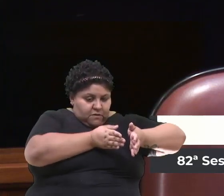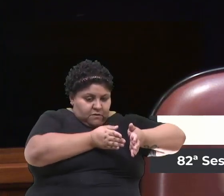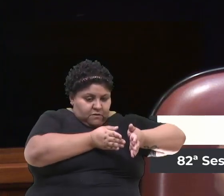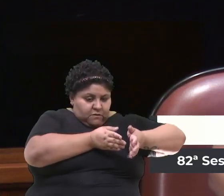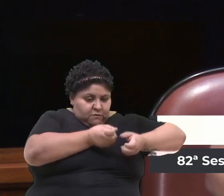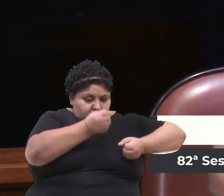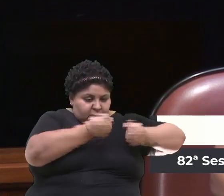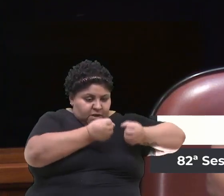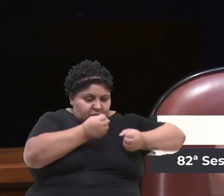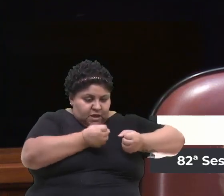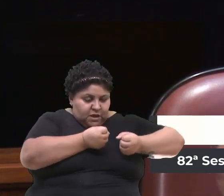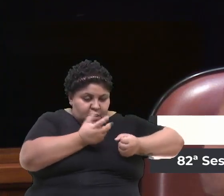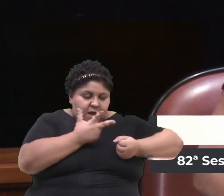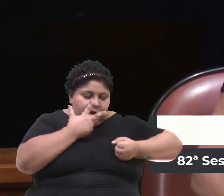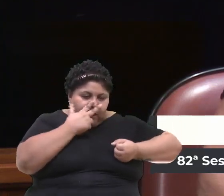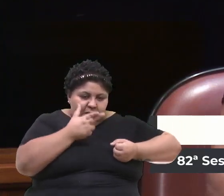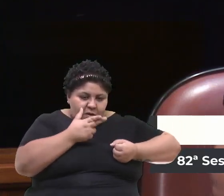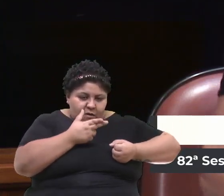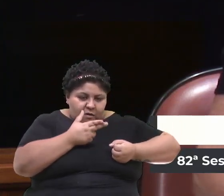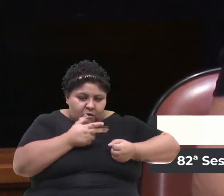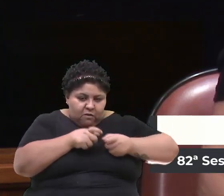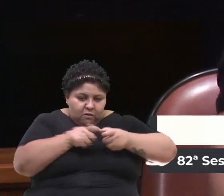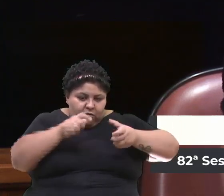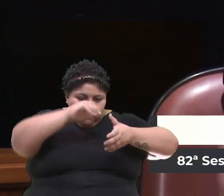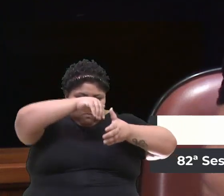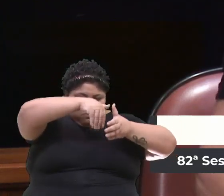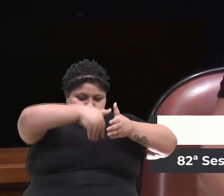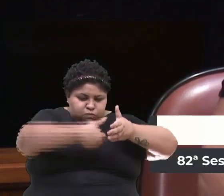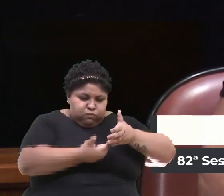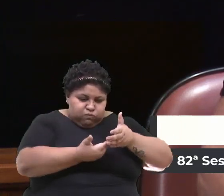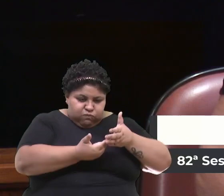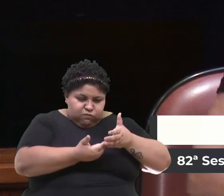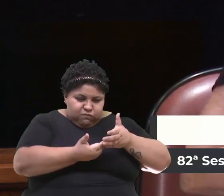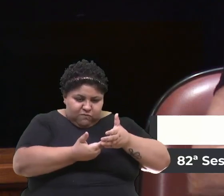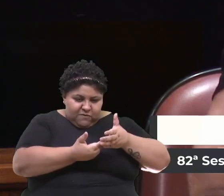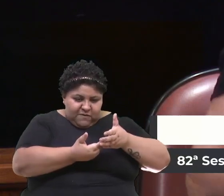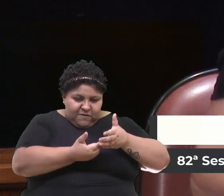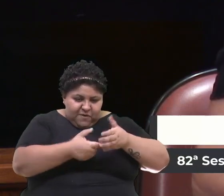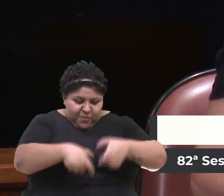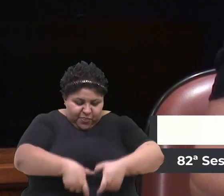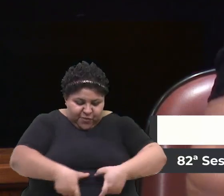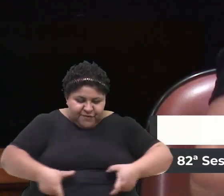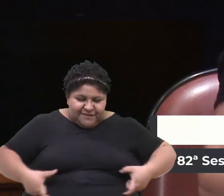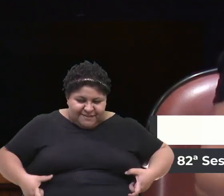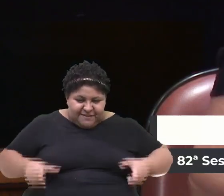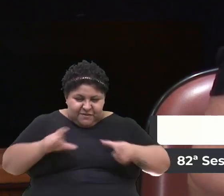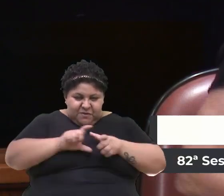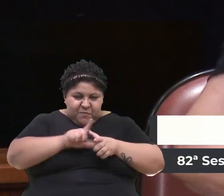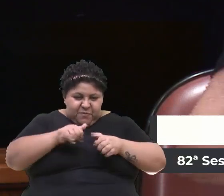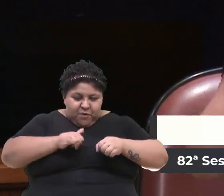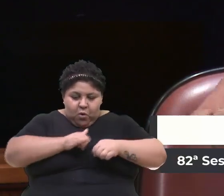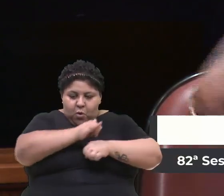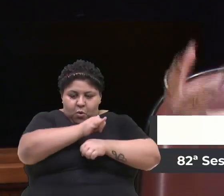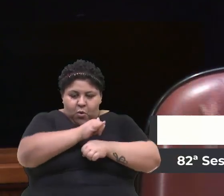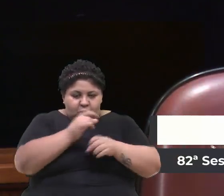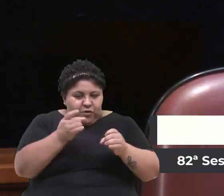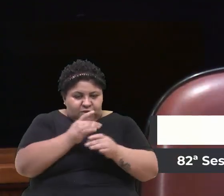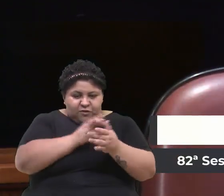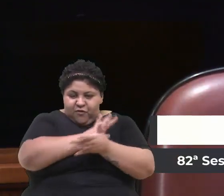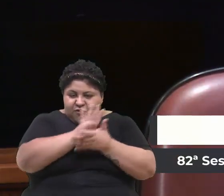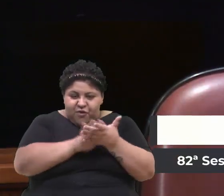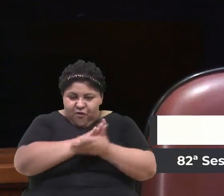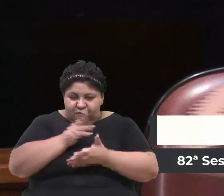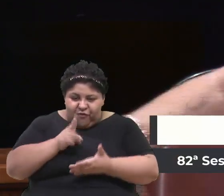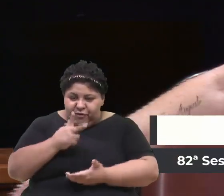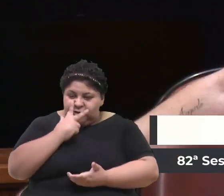abrir um buraco no cinto quando tu engordou. E para caber as coisas, não resolve. Continua igual aquele trânsito,